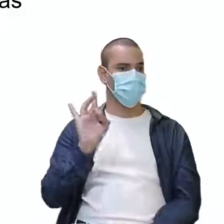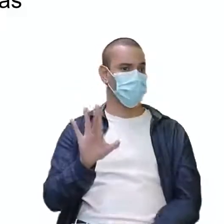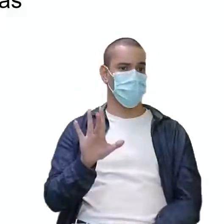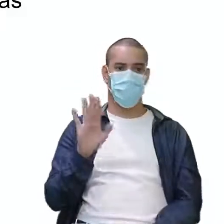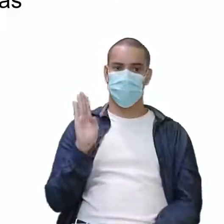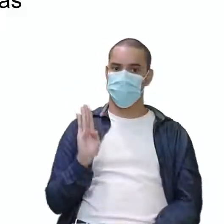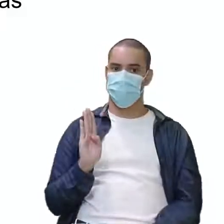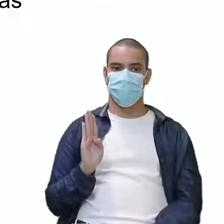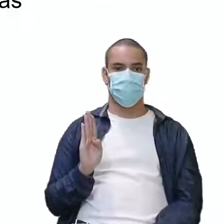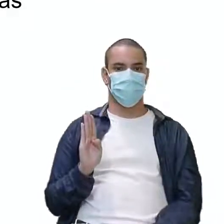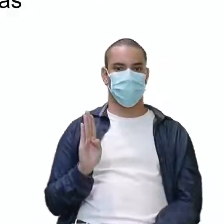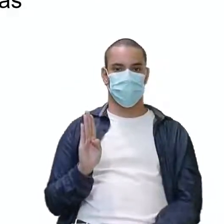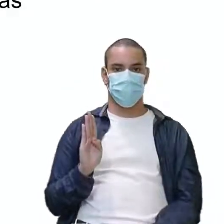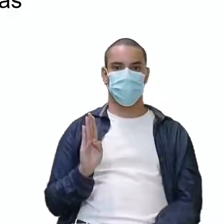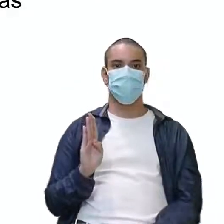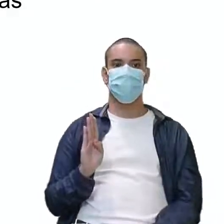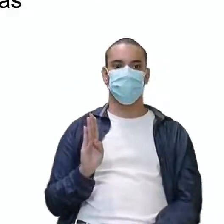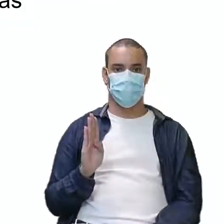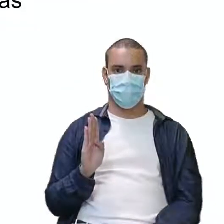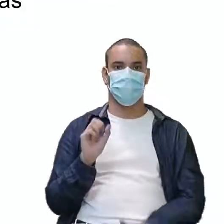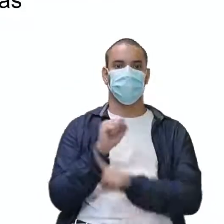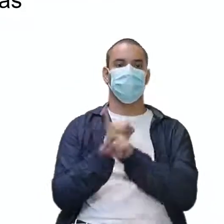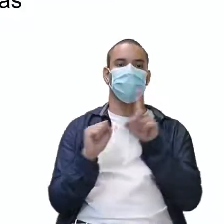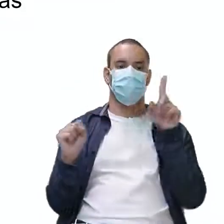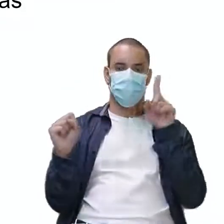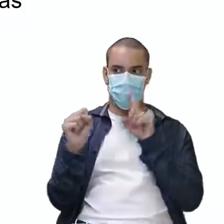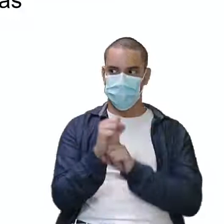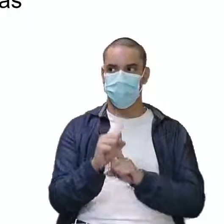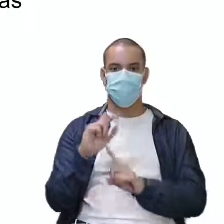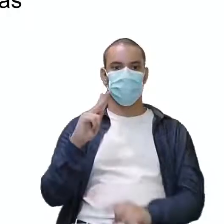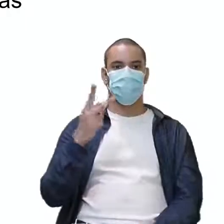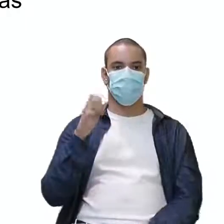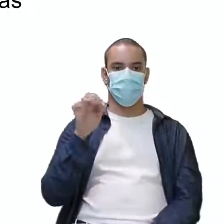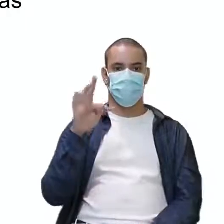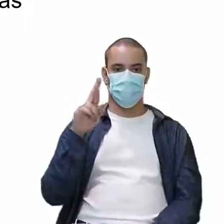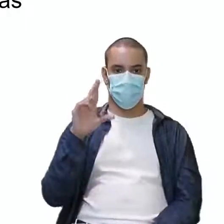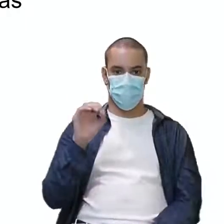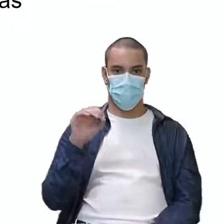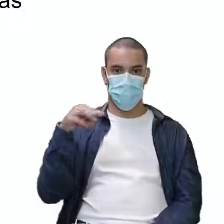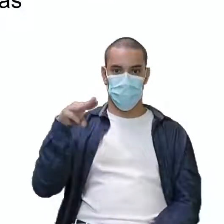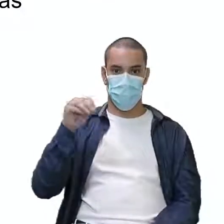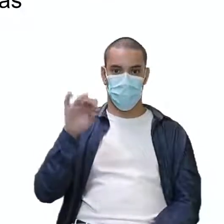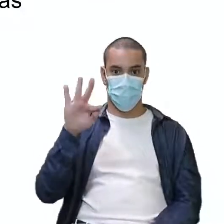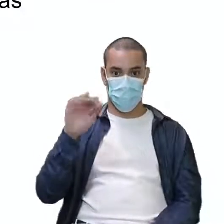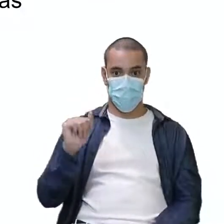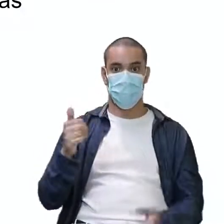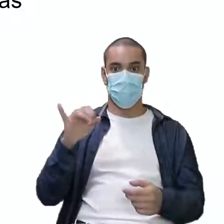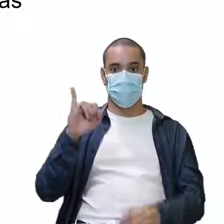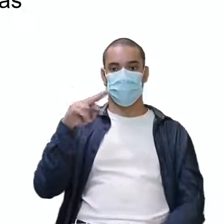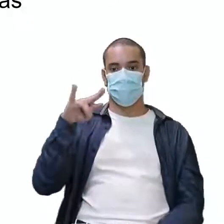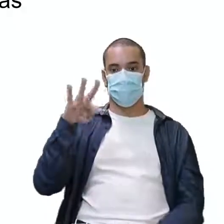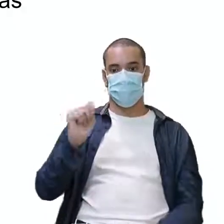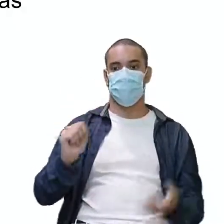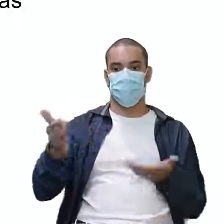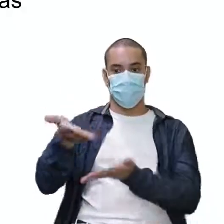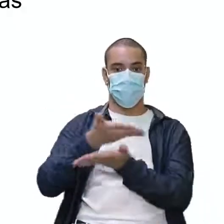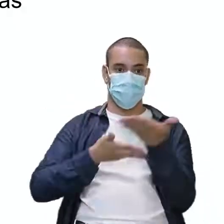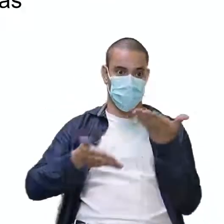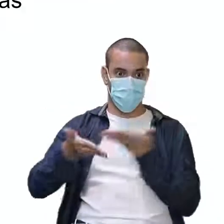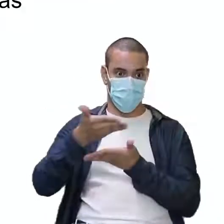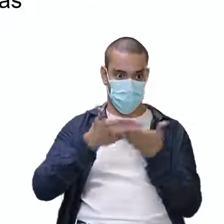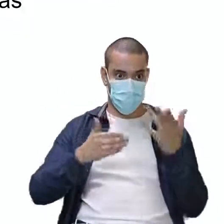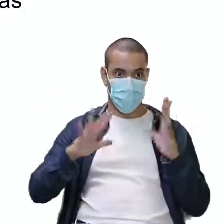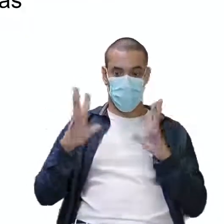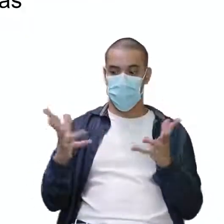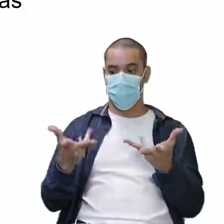a opção B, sociedade heteromorfa com relações intraespecíficas de forma harmônica,